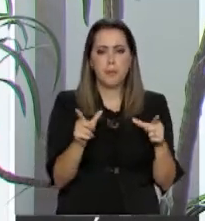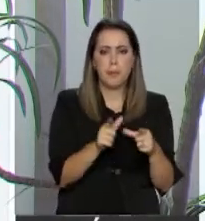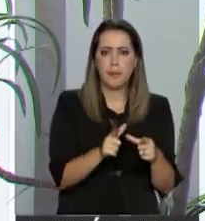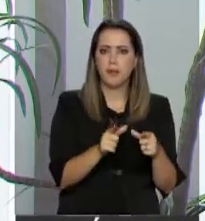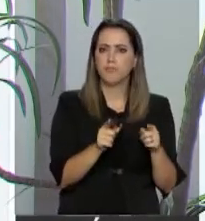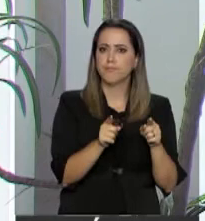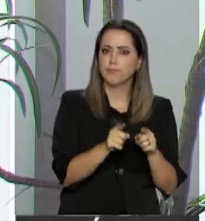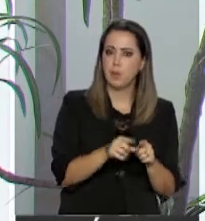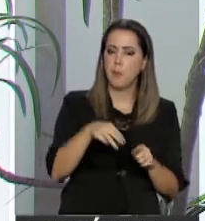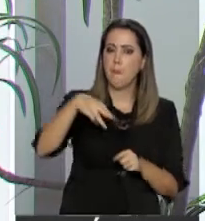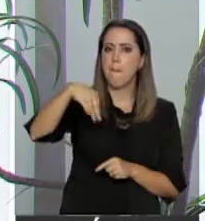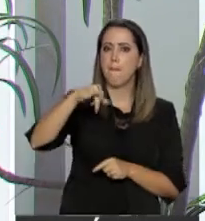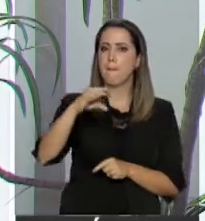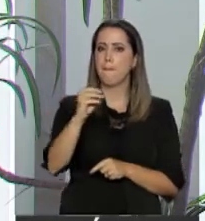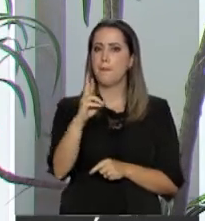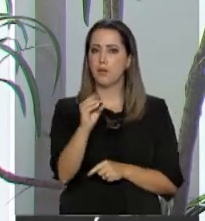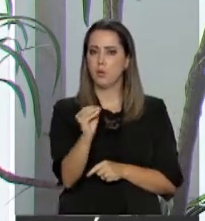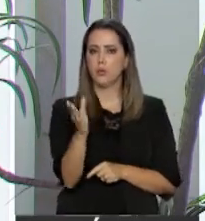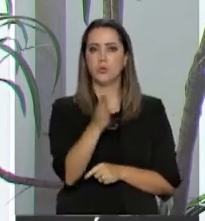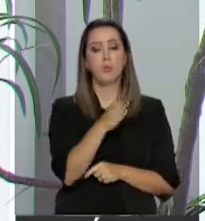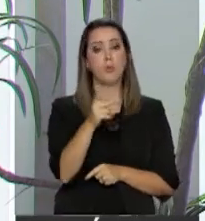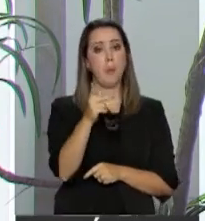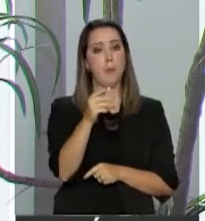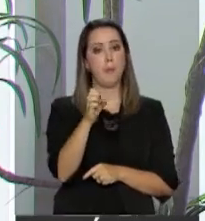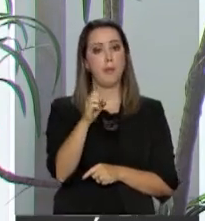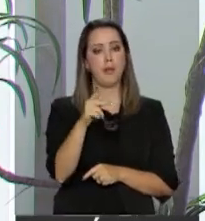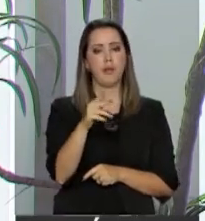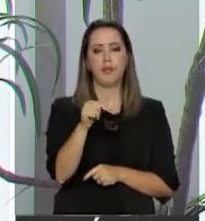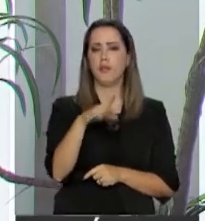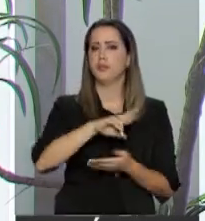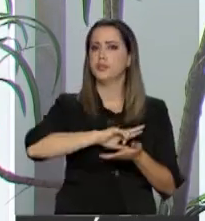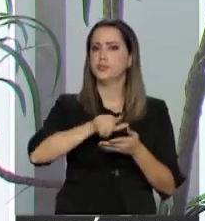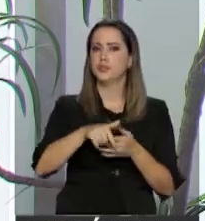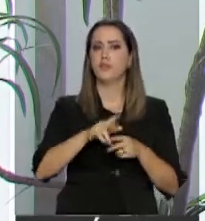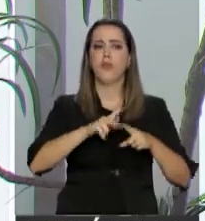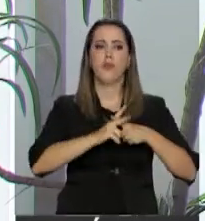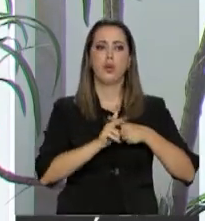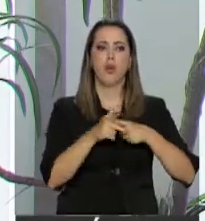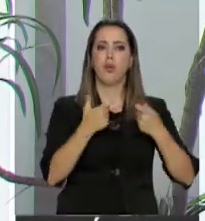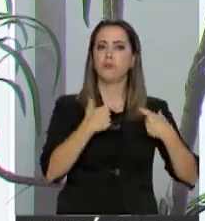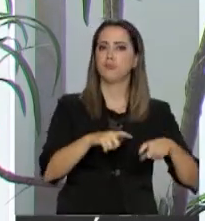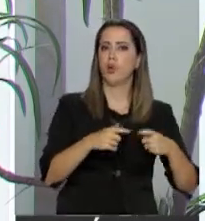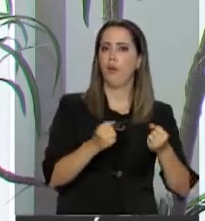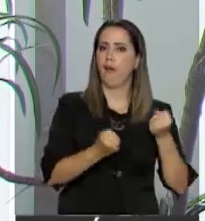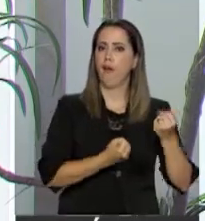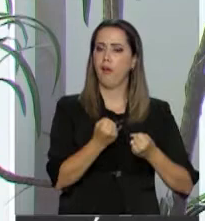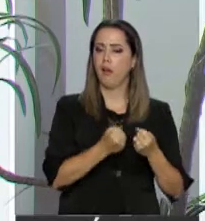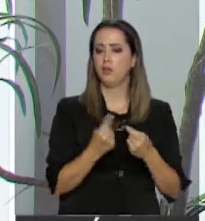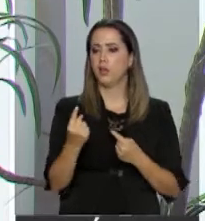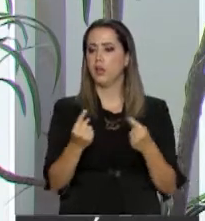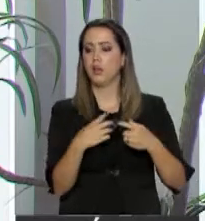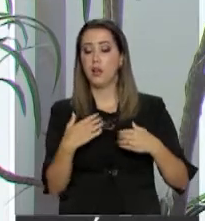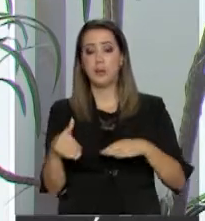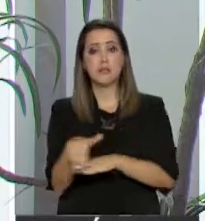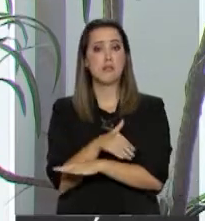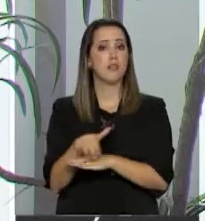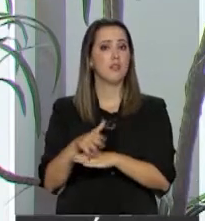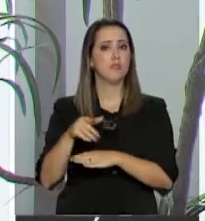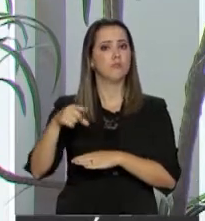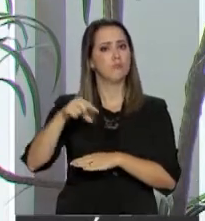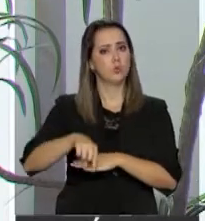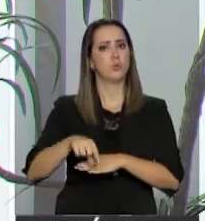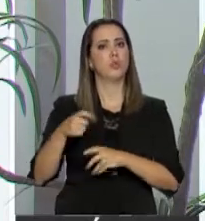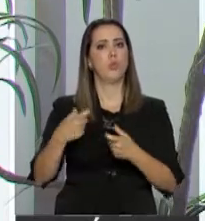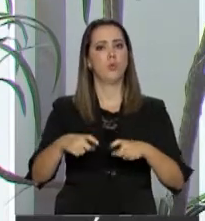é uma oficina uma loja com um bazar em cada esquina em cada bairro então